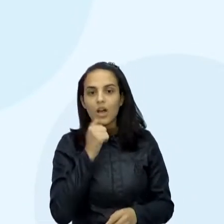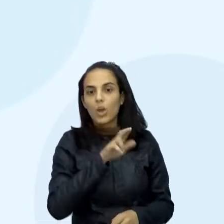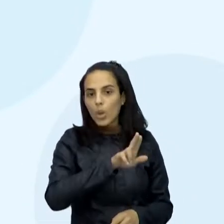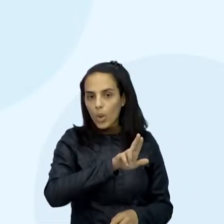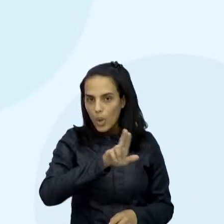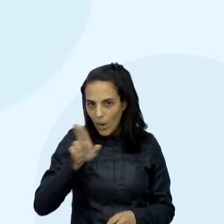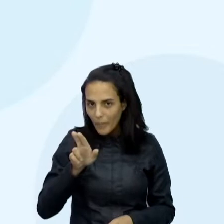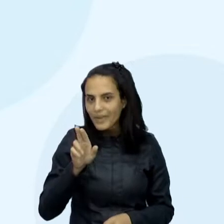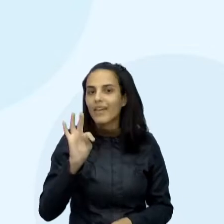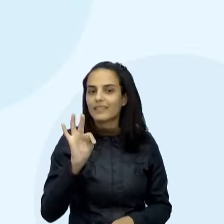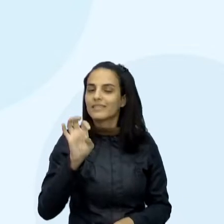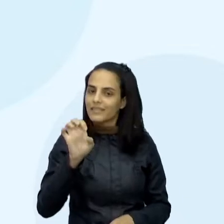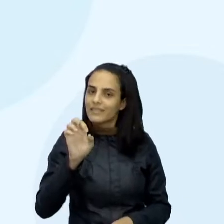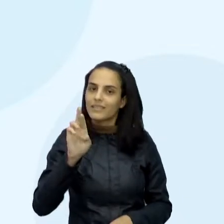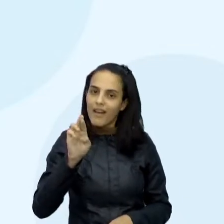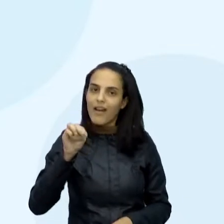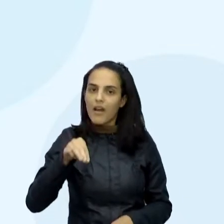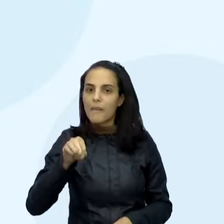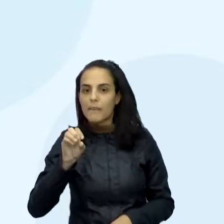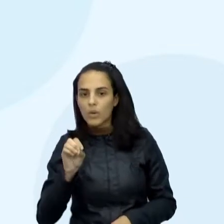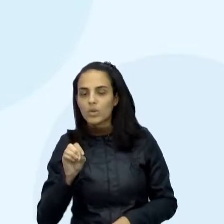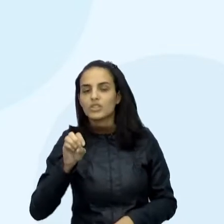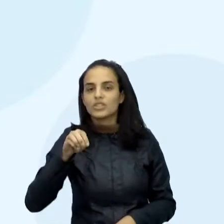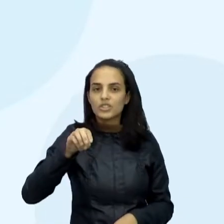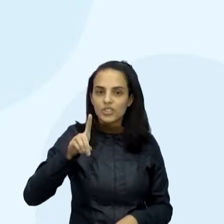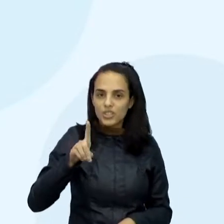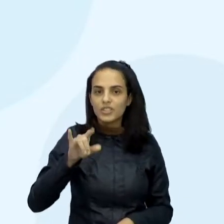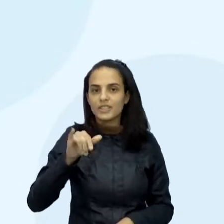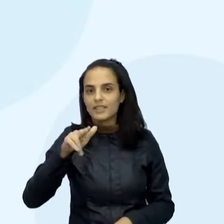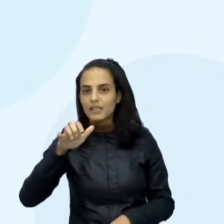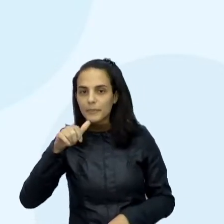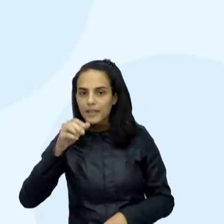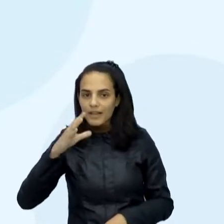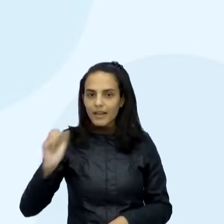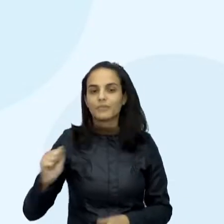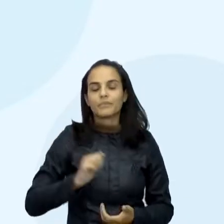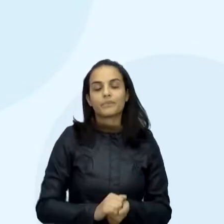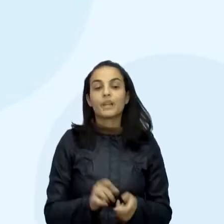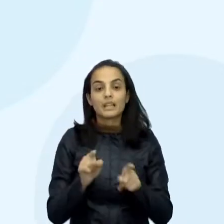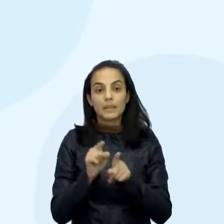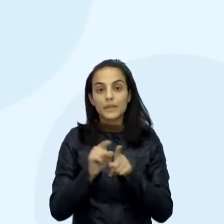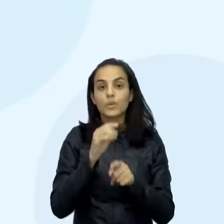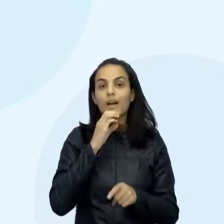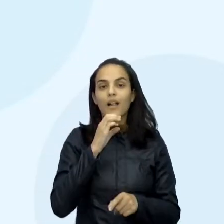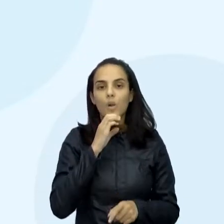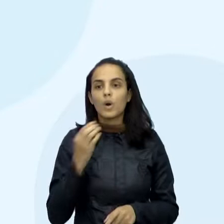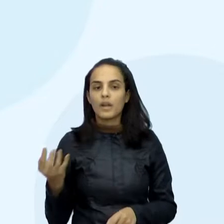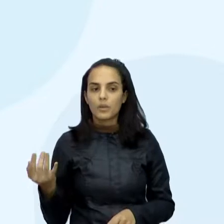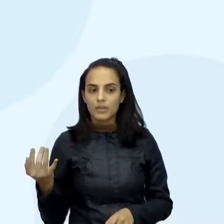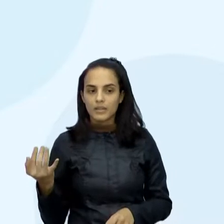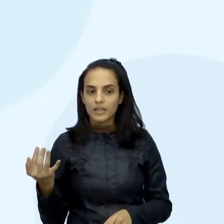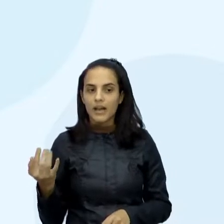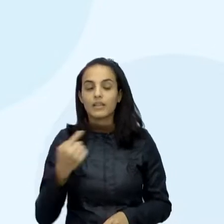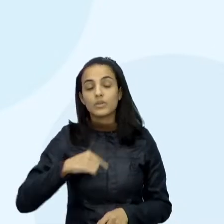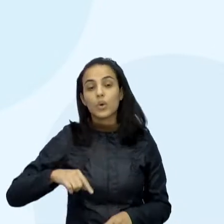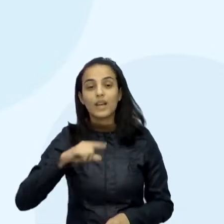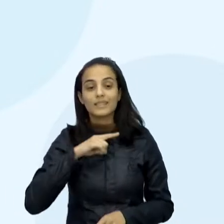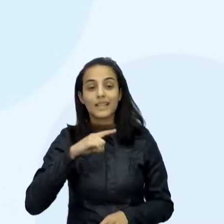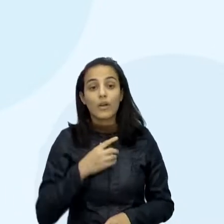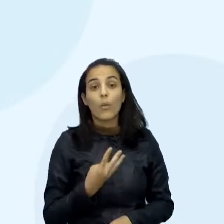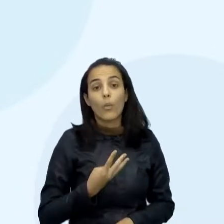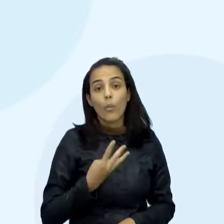de termodinâmica. E, basicamente, além das propriedades do calor e dos gases, a gente tem aí